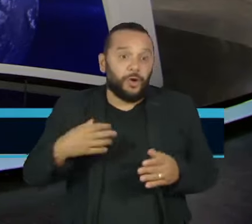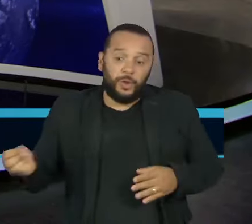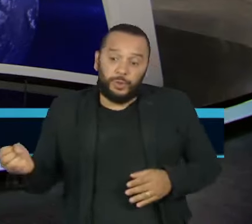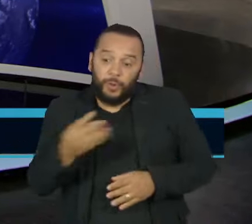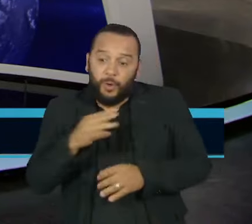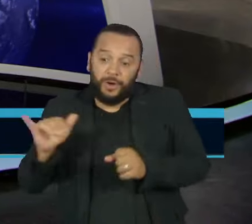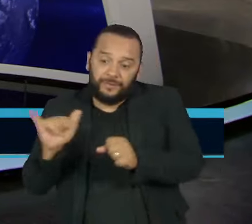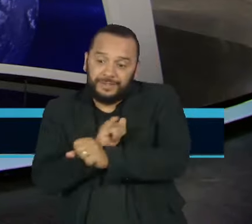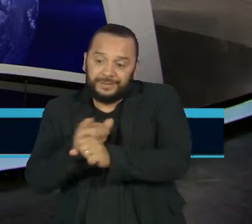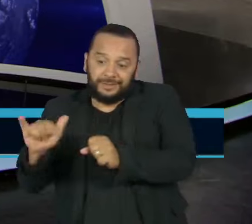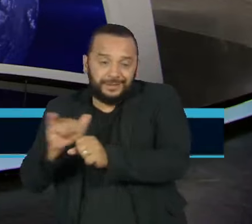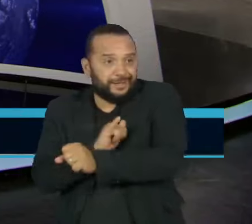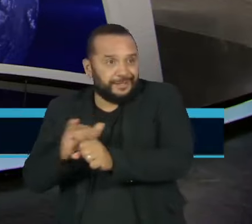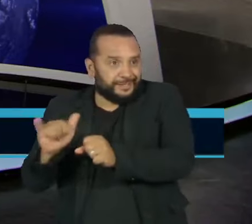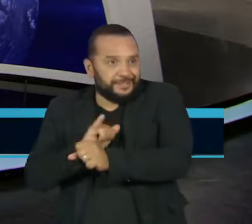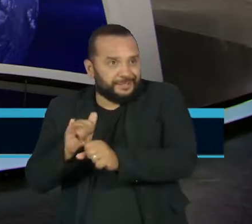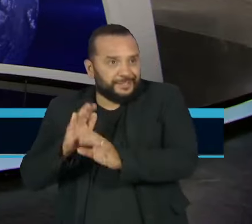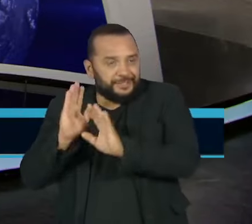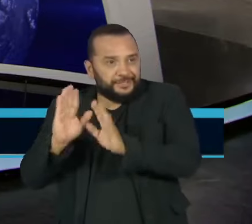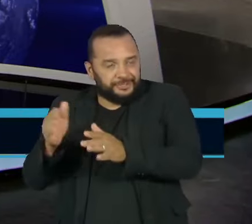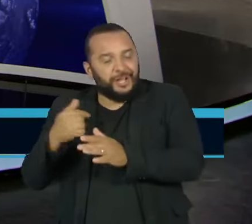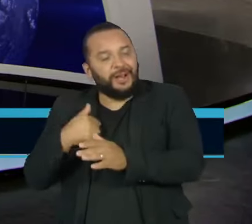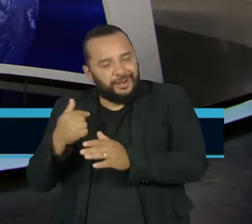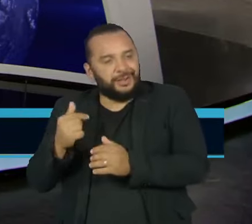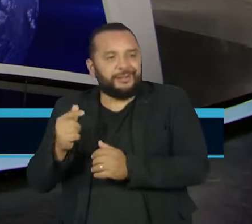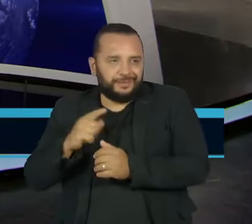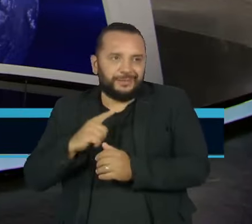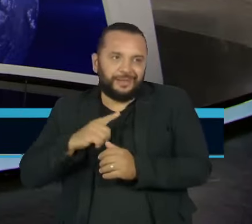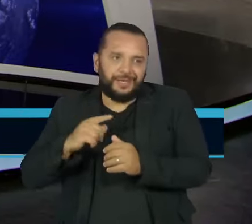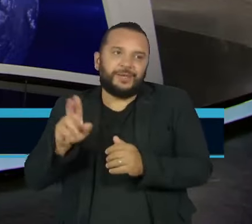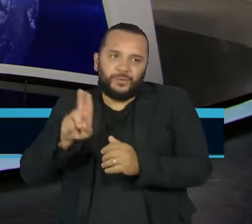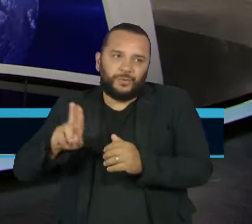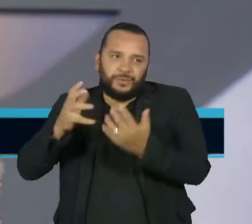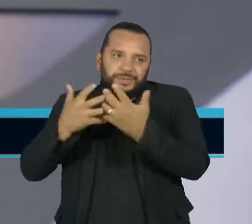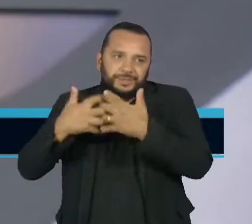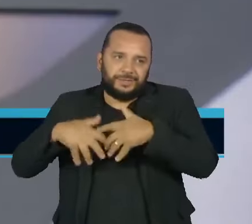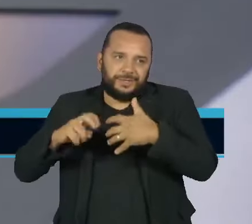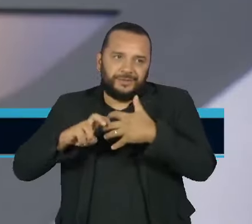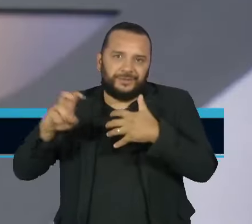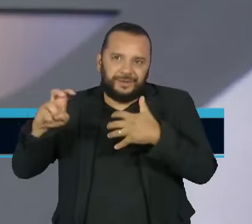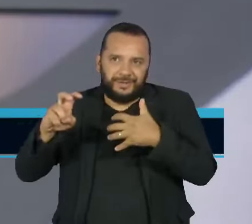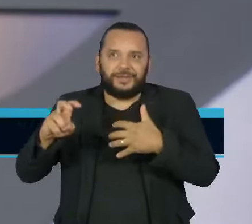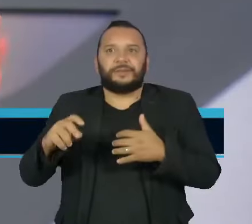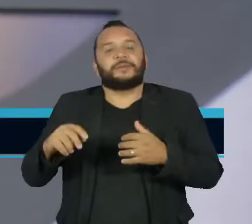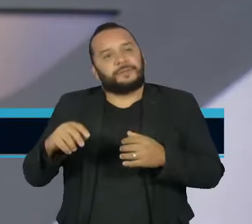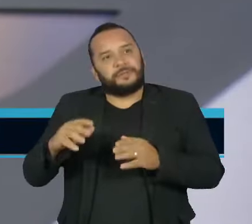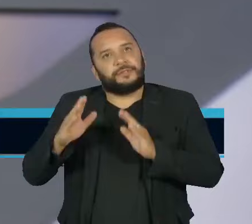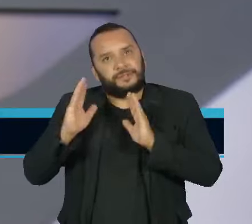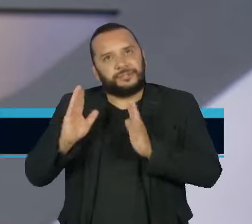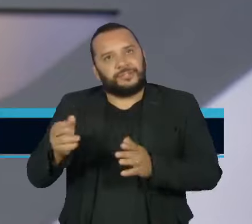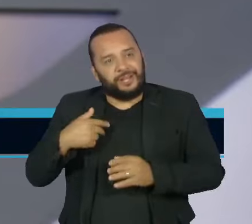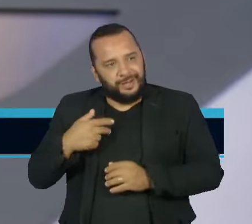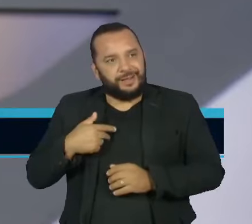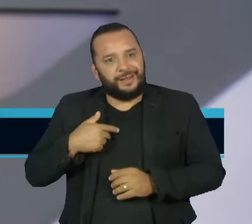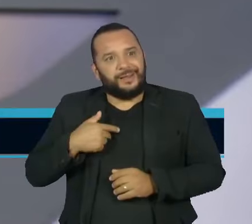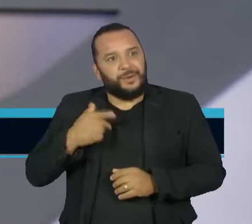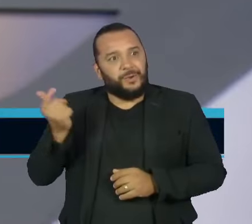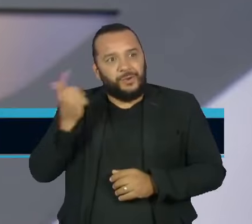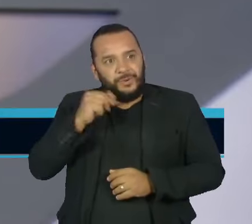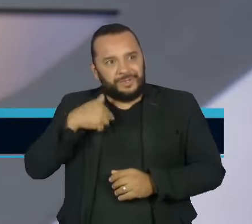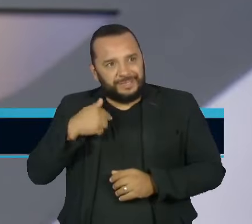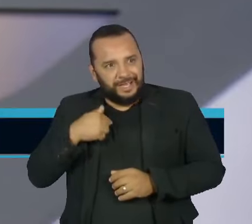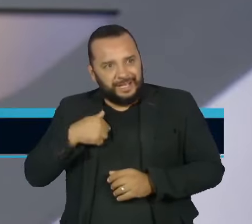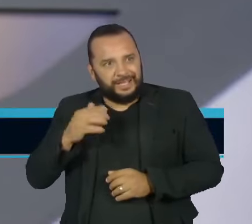mecanismo de ação e daí entra também a inteligência artificial ajudando a acelerar demais eu acho que vai ser um uma